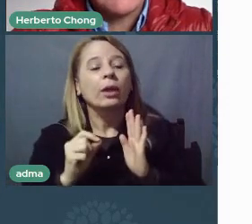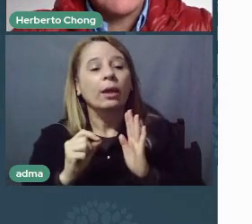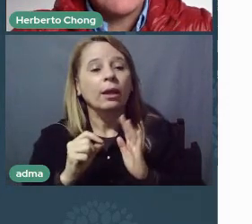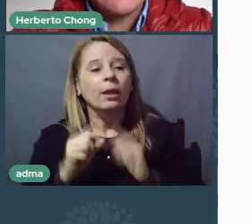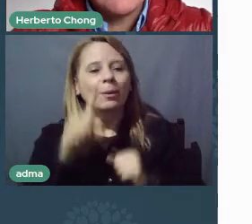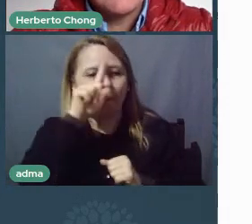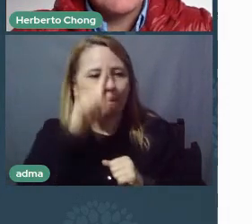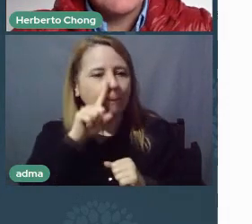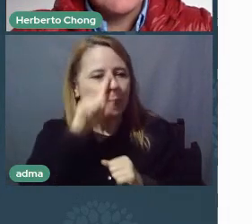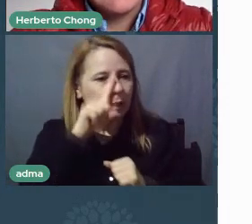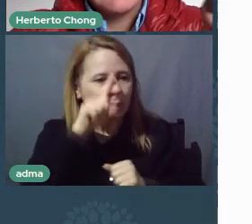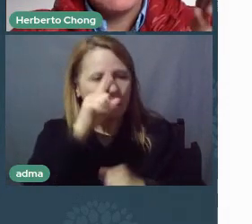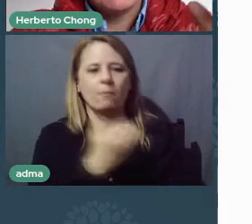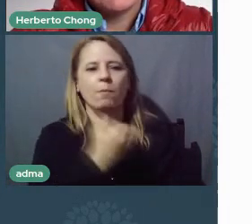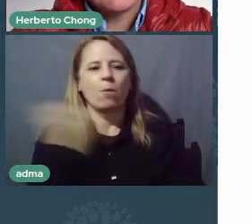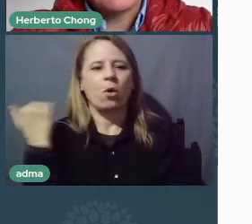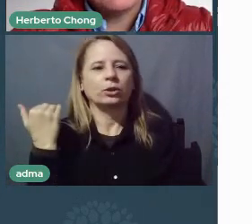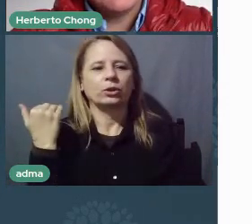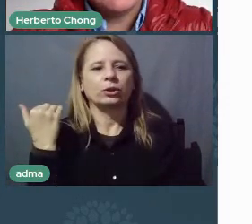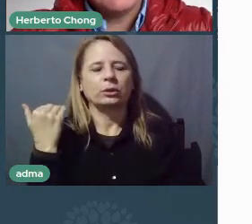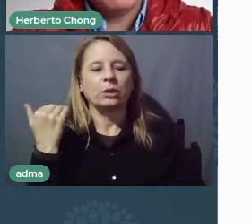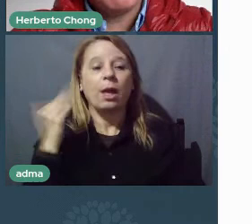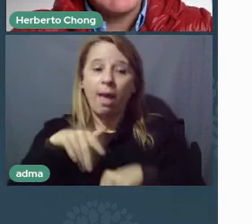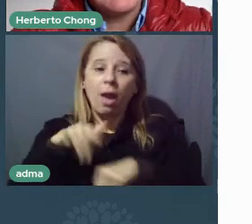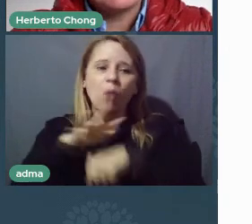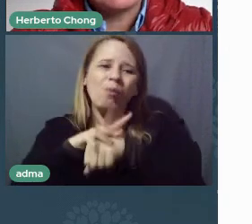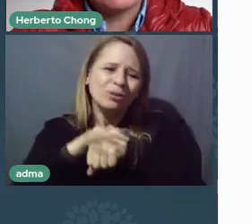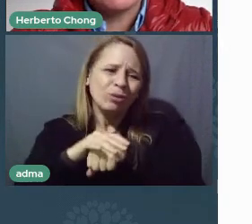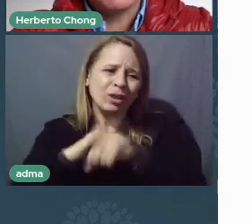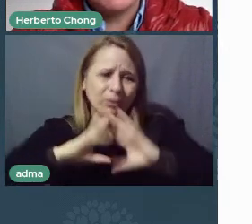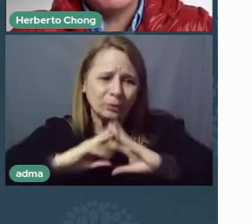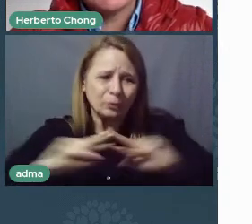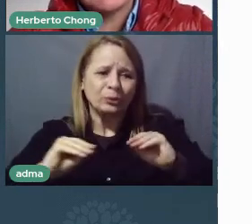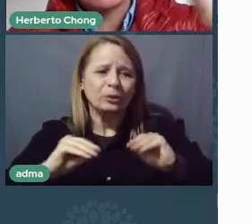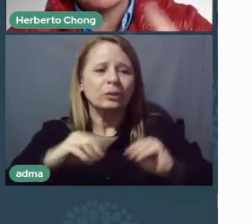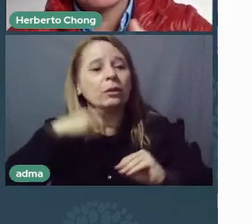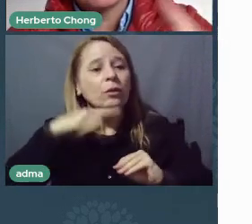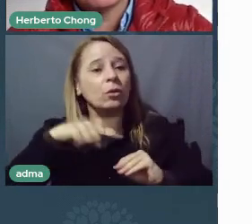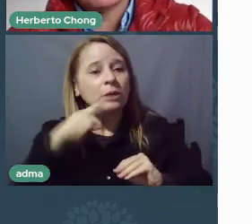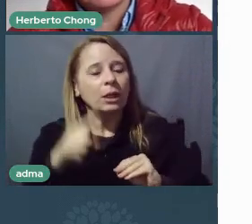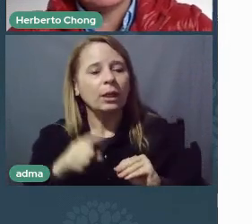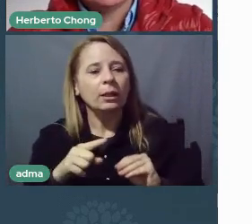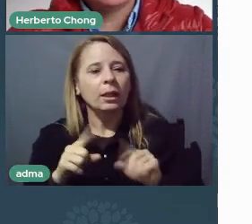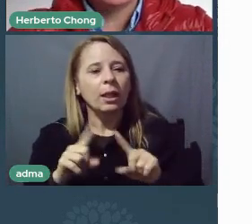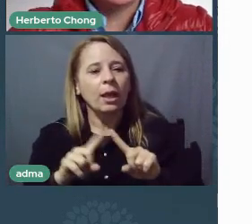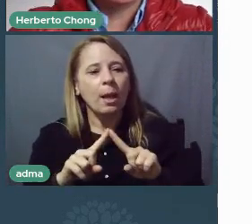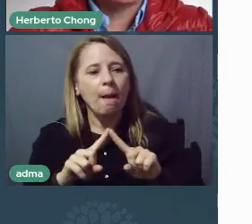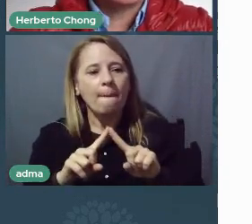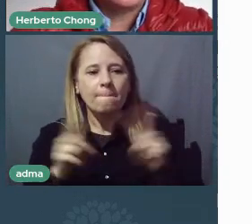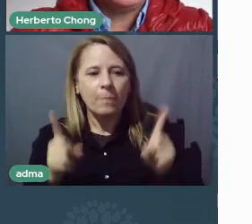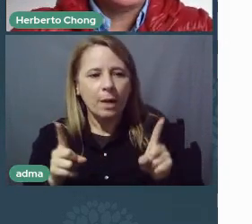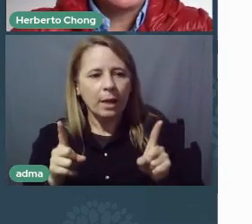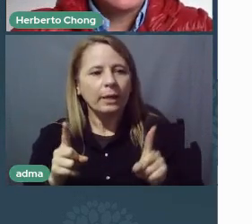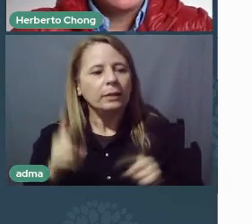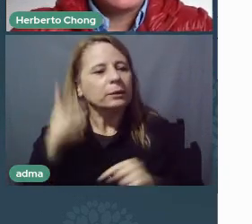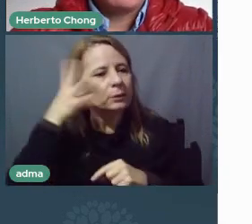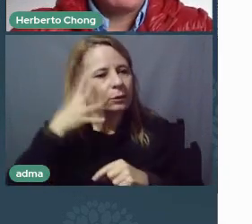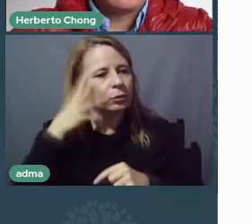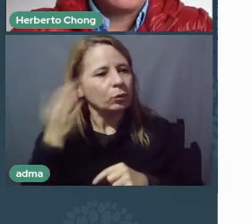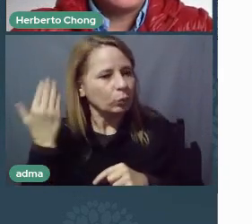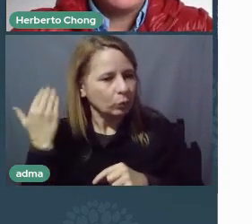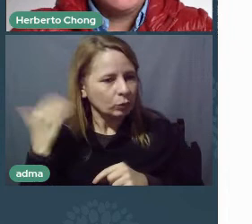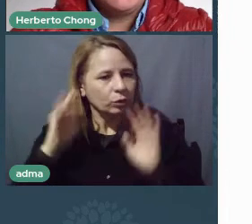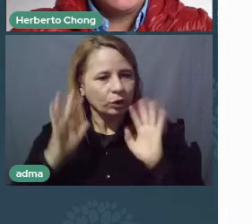de morte. É uma doença crônica, mas, como bem o Bernardo já colocou na aula anterior aí para vocês,